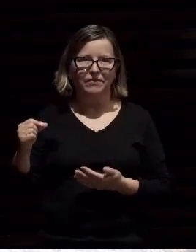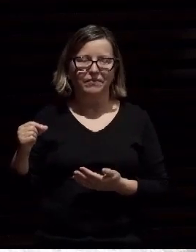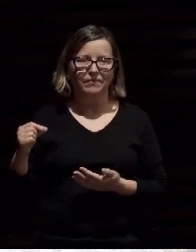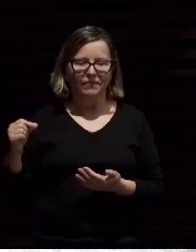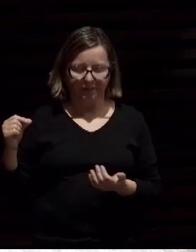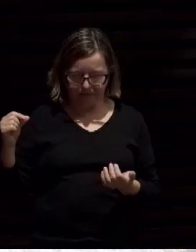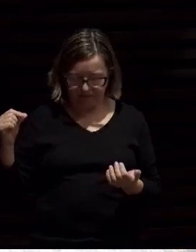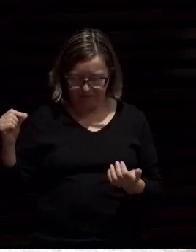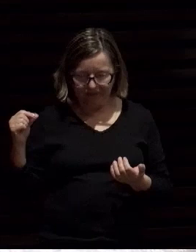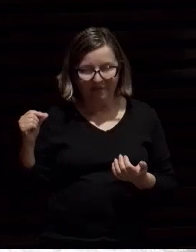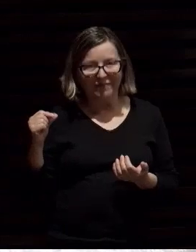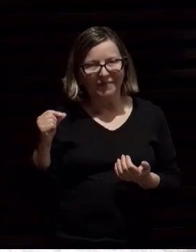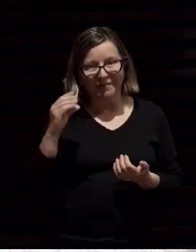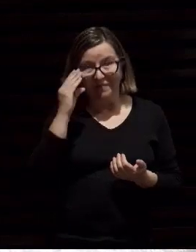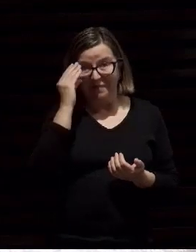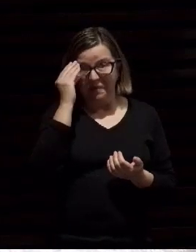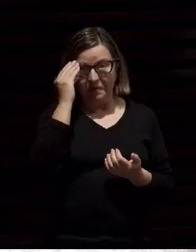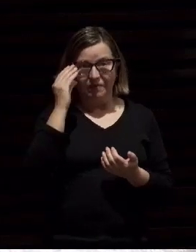e